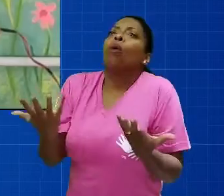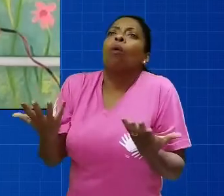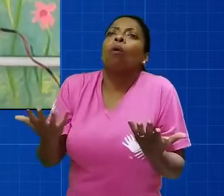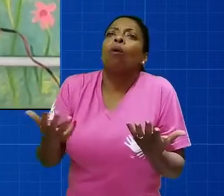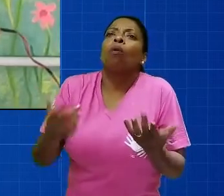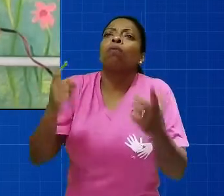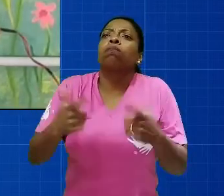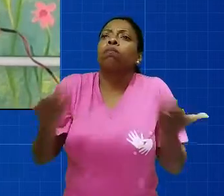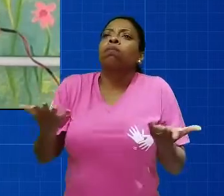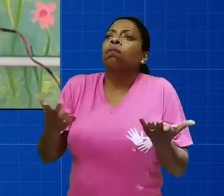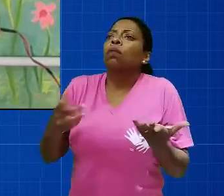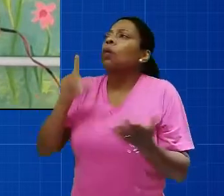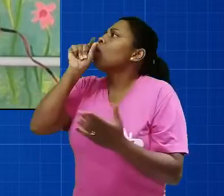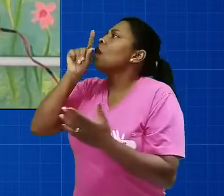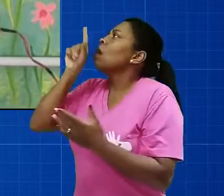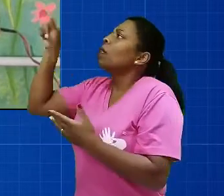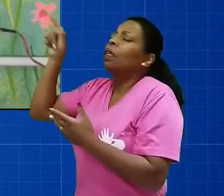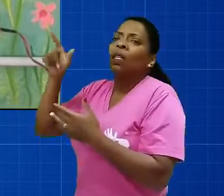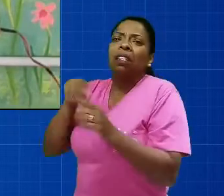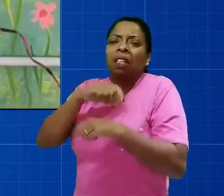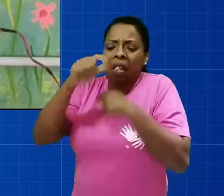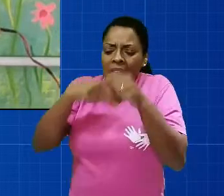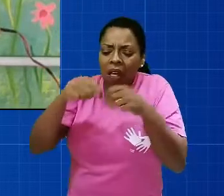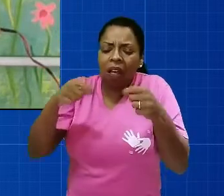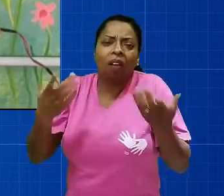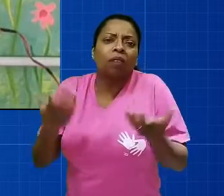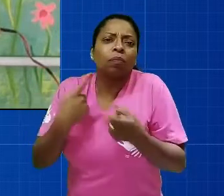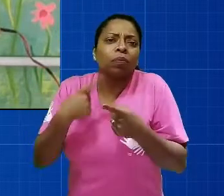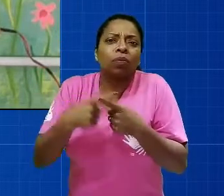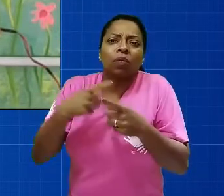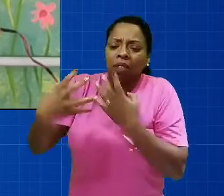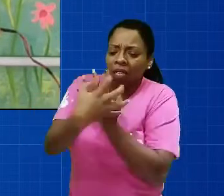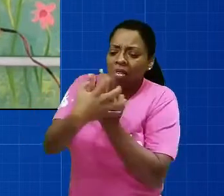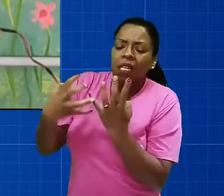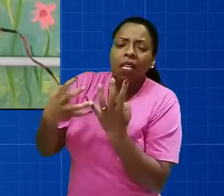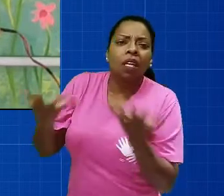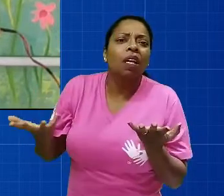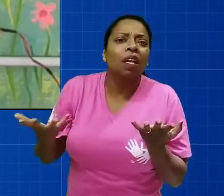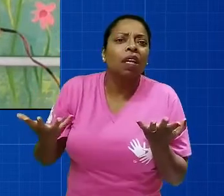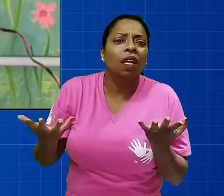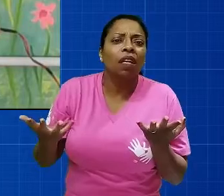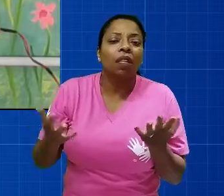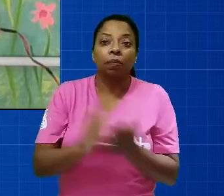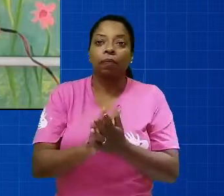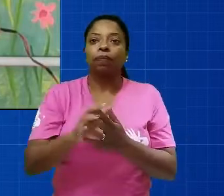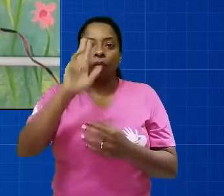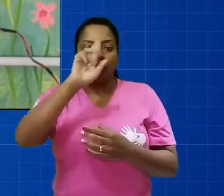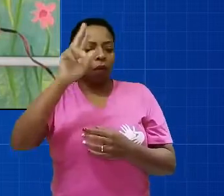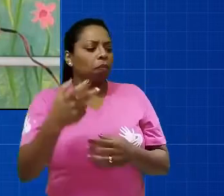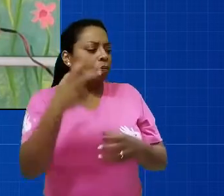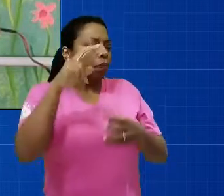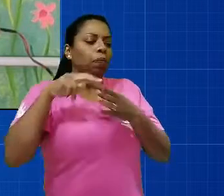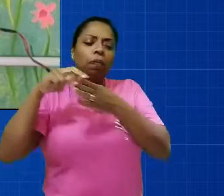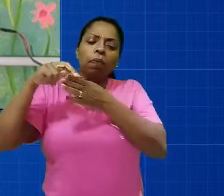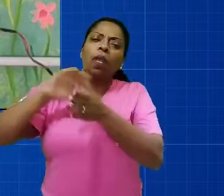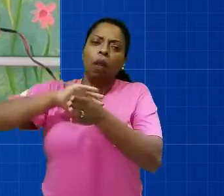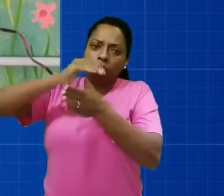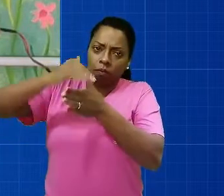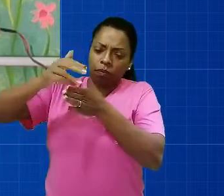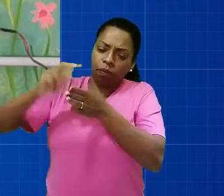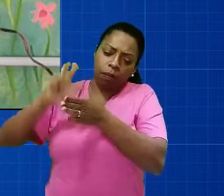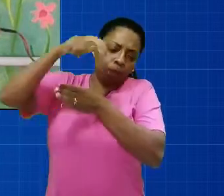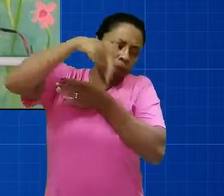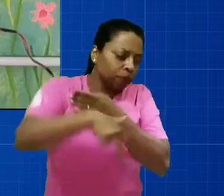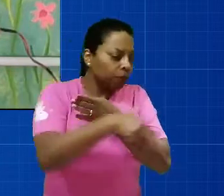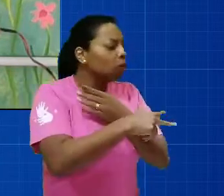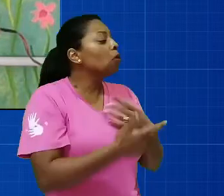esses pássaros? O chefe da caravana então respondeu: esses pássaros que eu mesmo capturei são para a